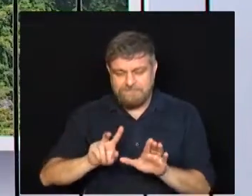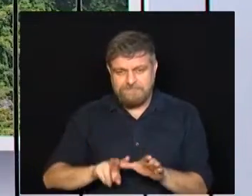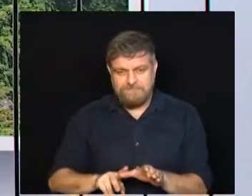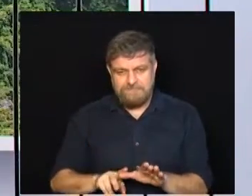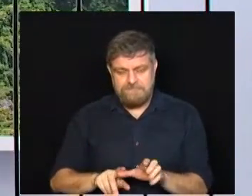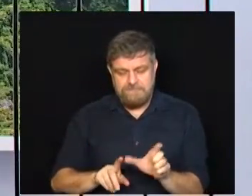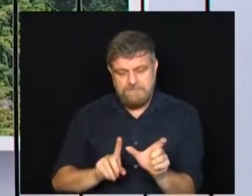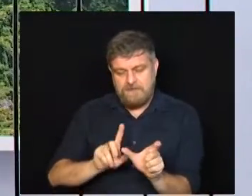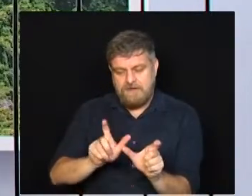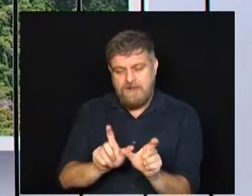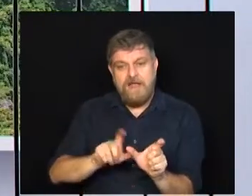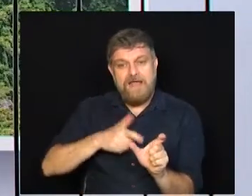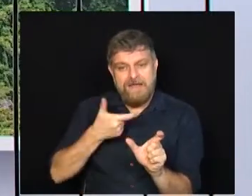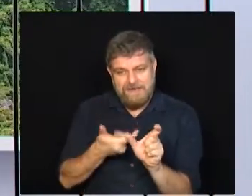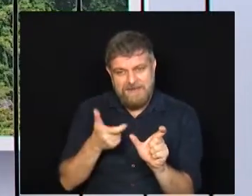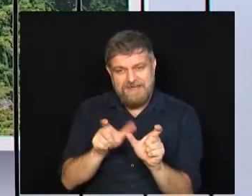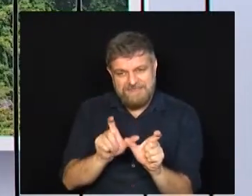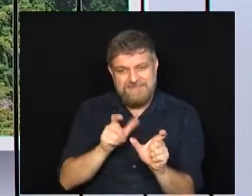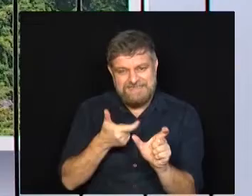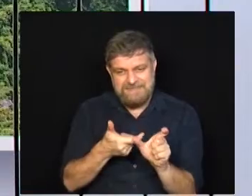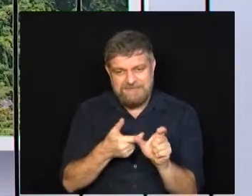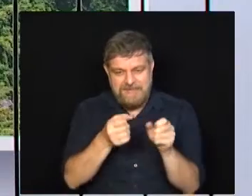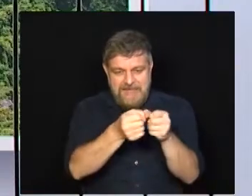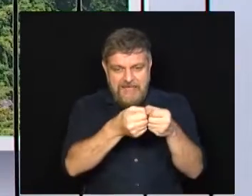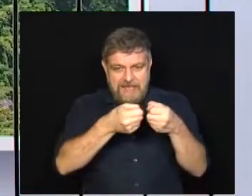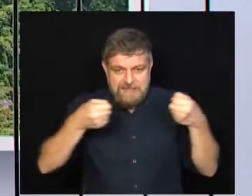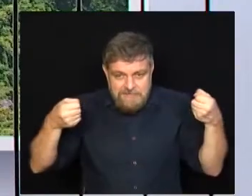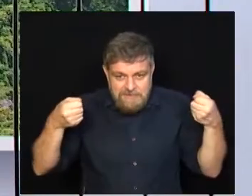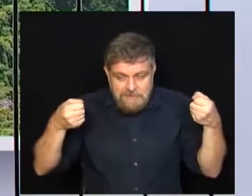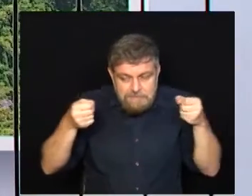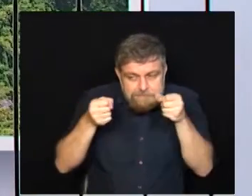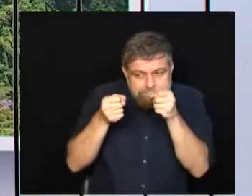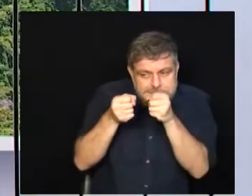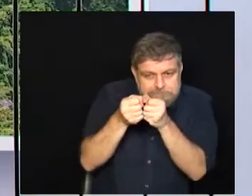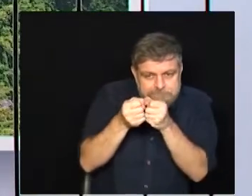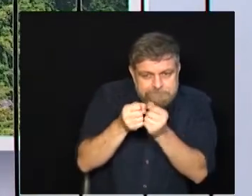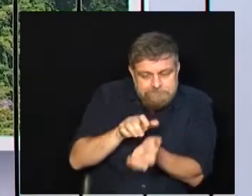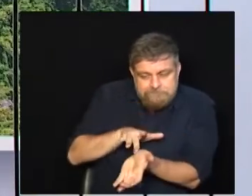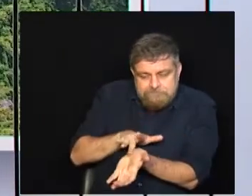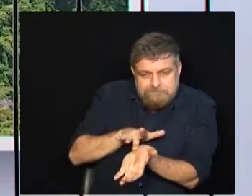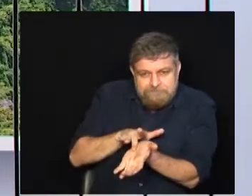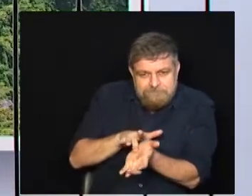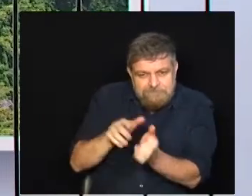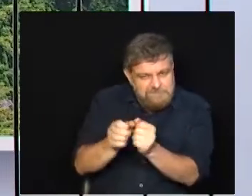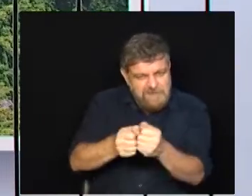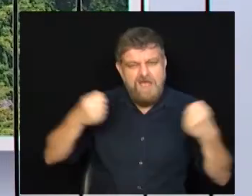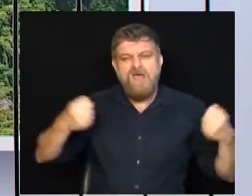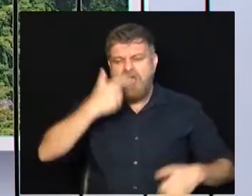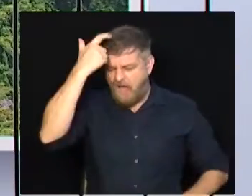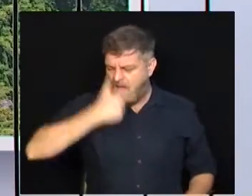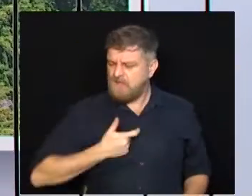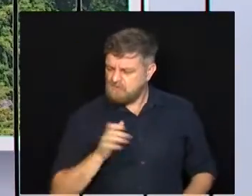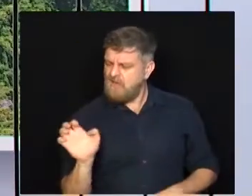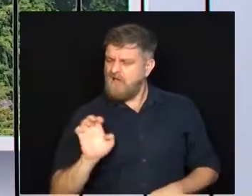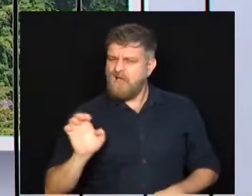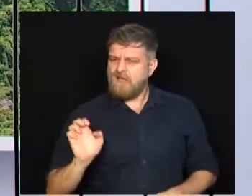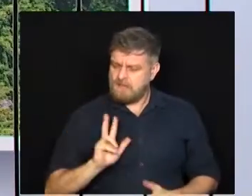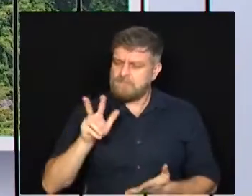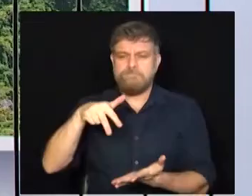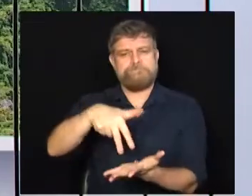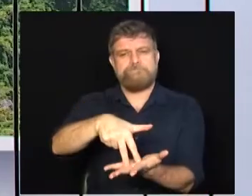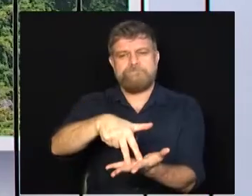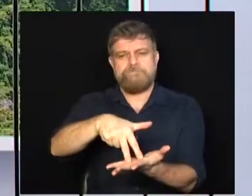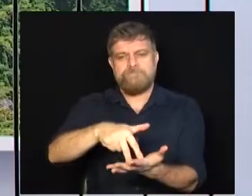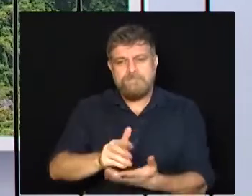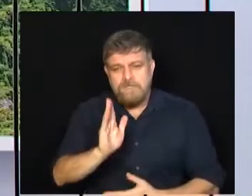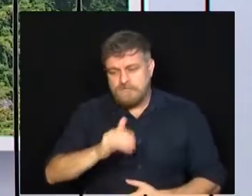né? Muitas dessas populações, eles se casam, têm filhos e acabam assumindo essa sexualidade já